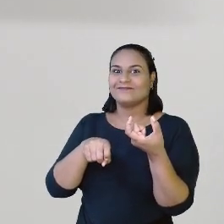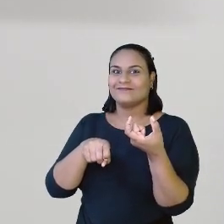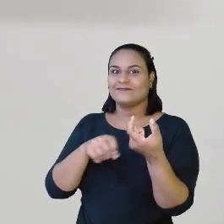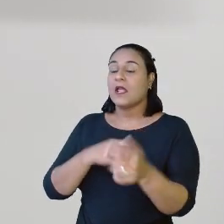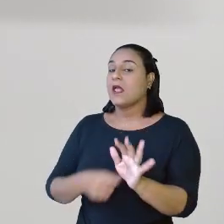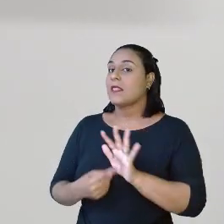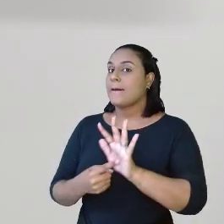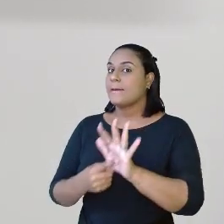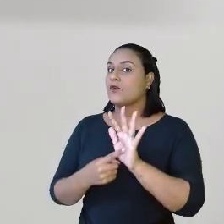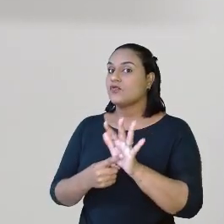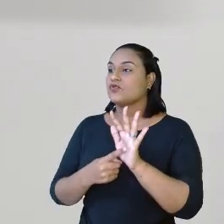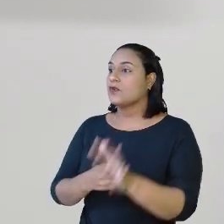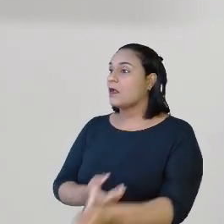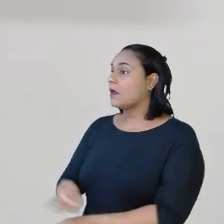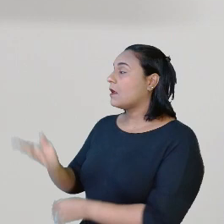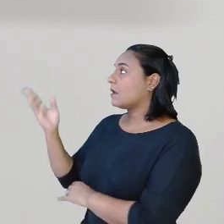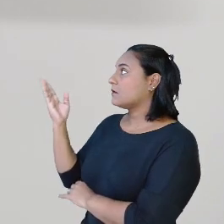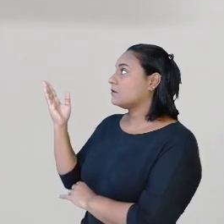na palavra